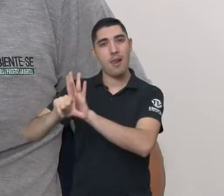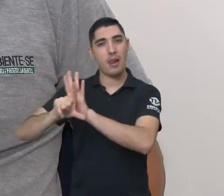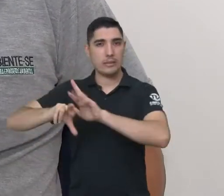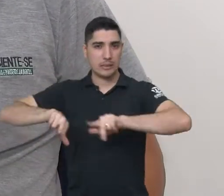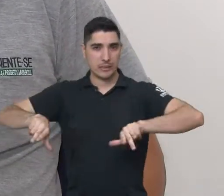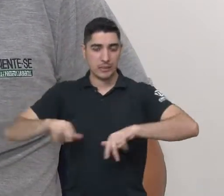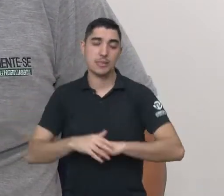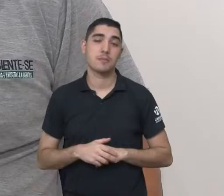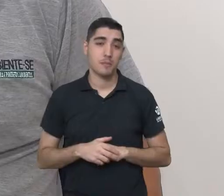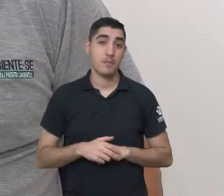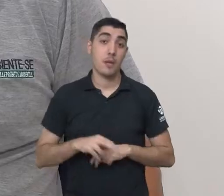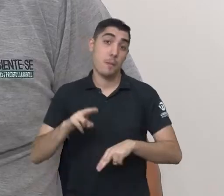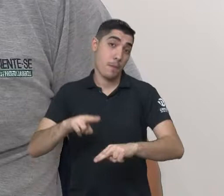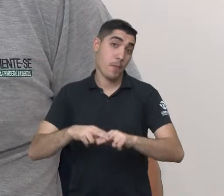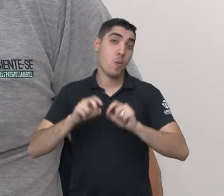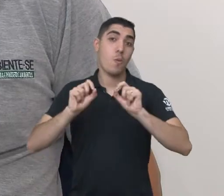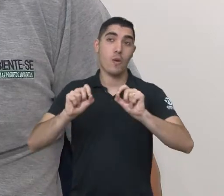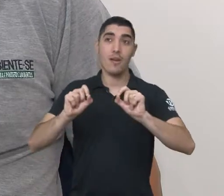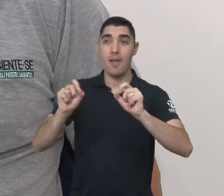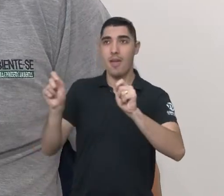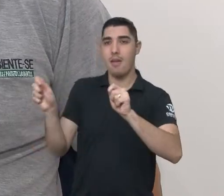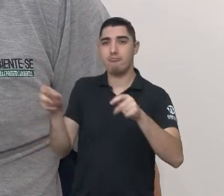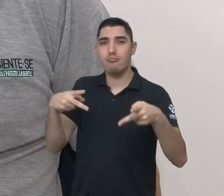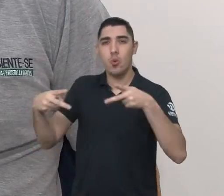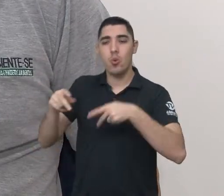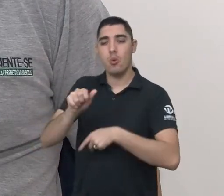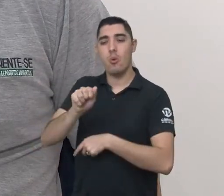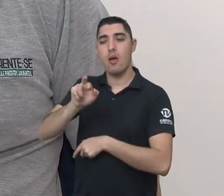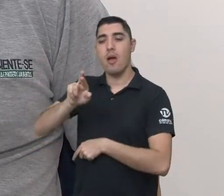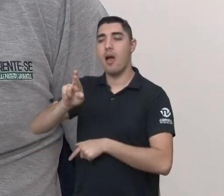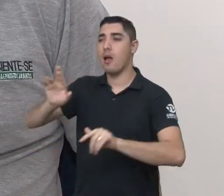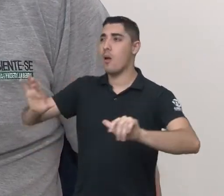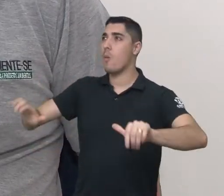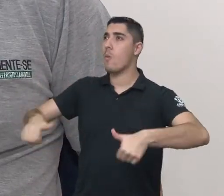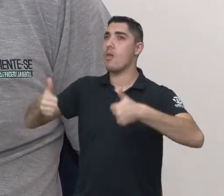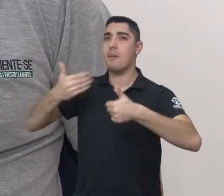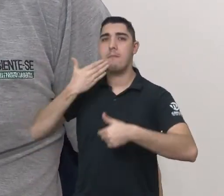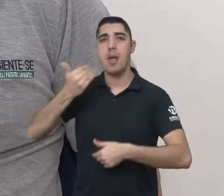fazendo essa autorização para poder manter a qualidade, né,